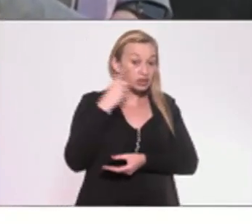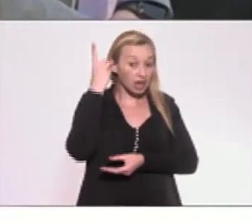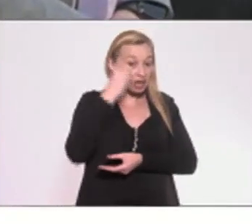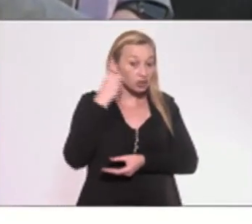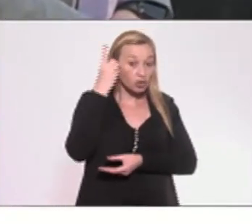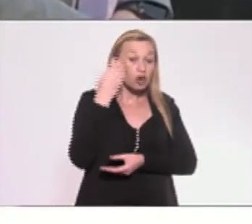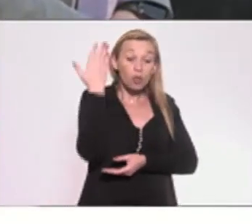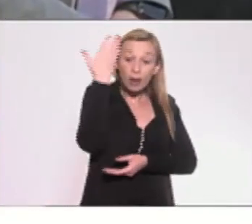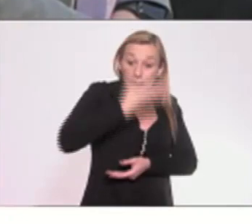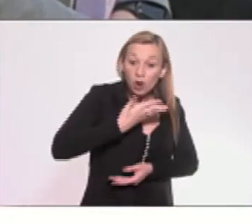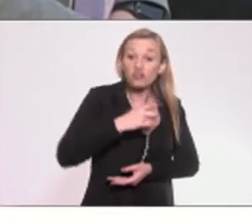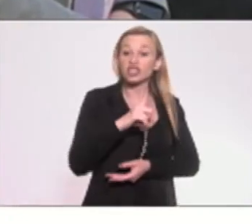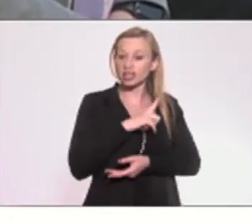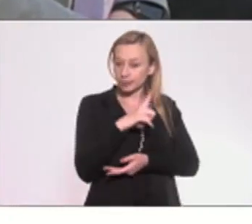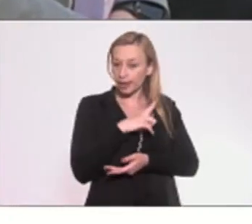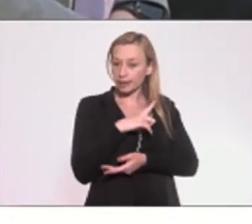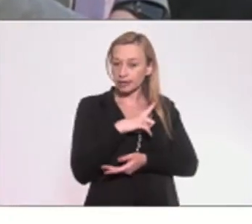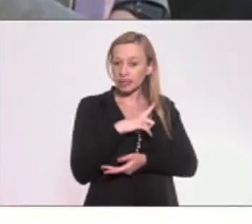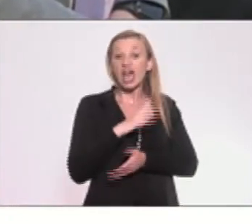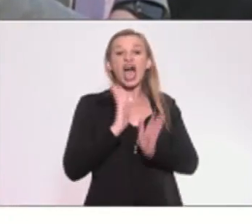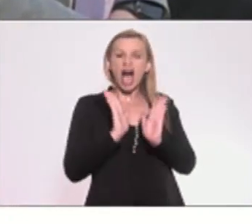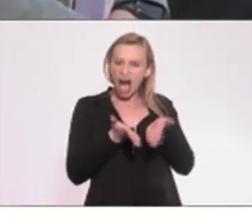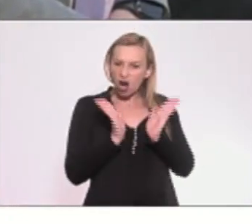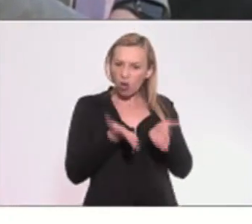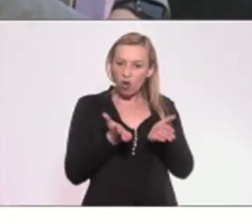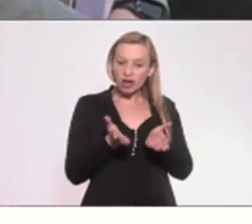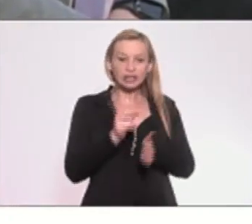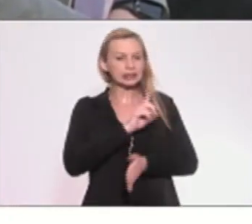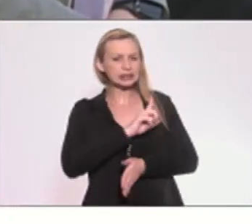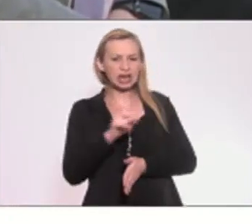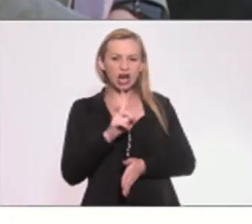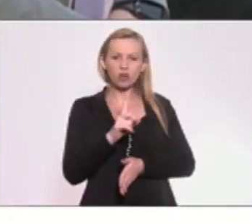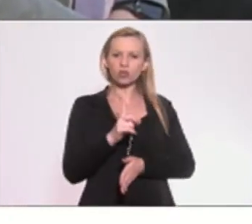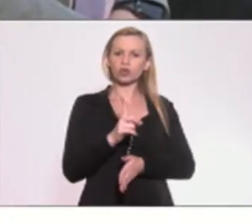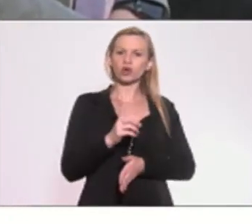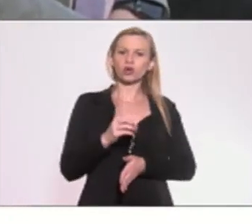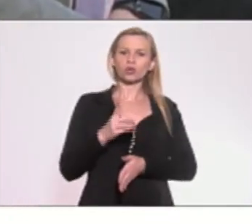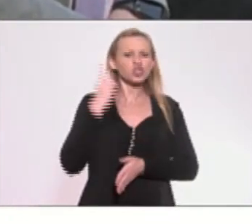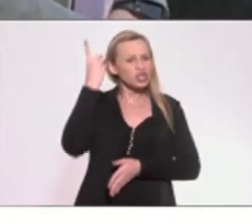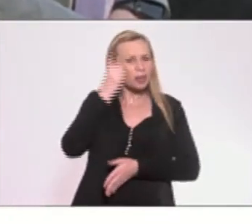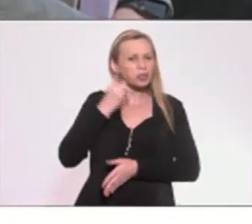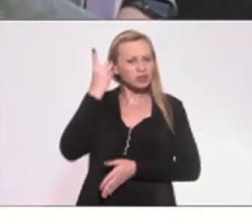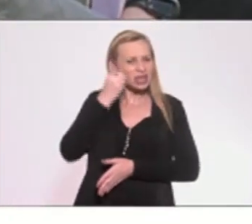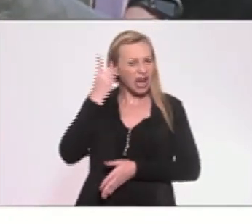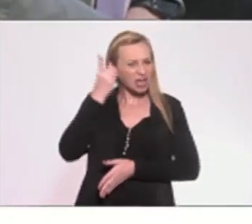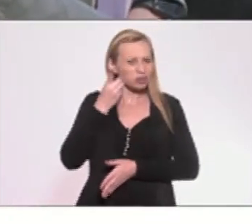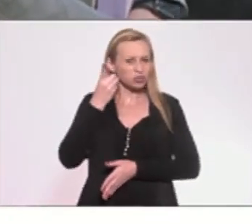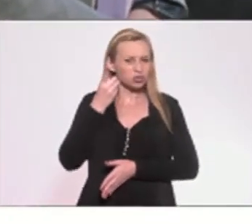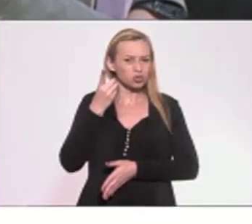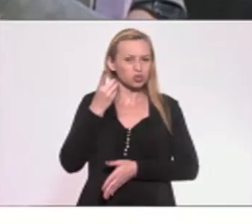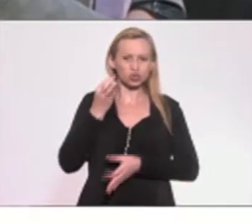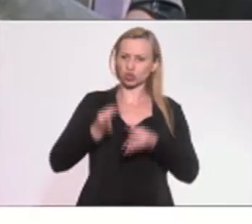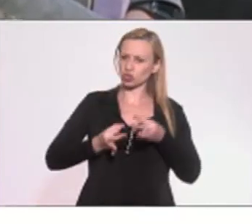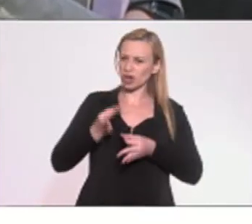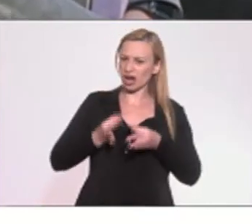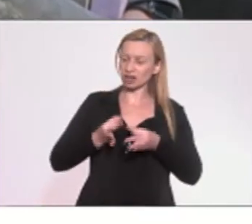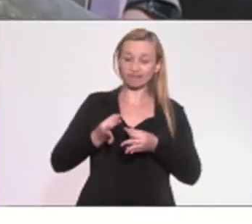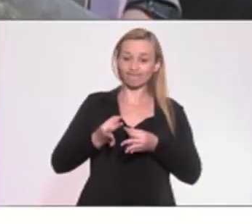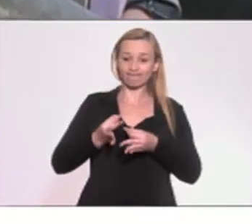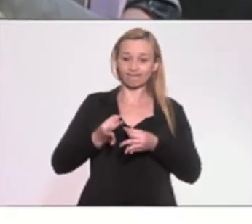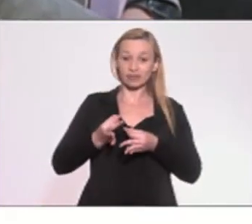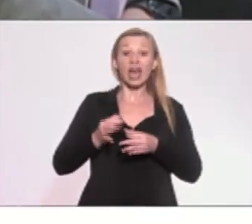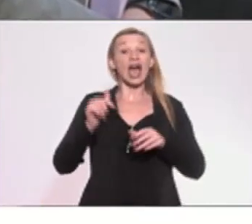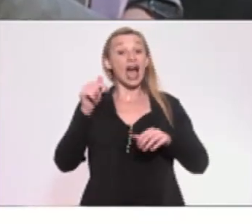que ali tem. Agora, não o parlamento. Aqui nós estamos julgando